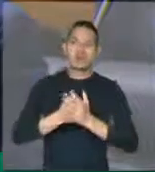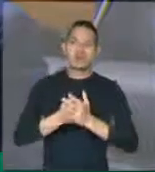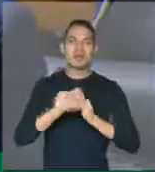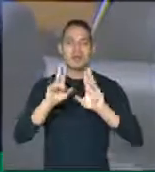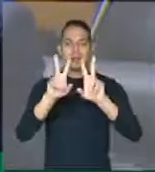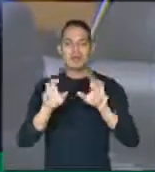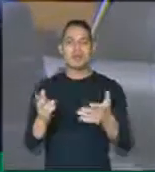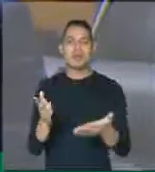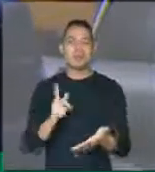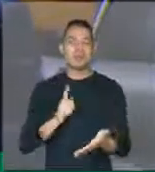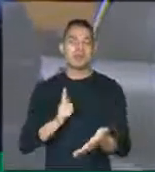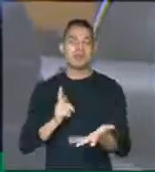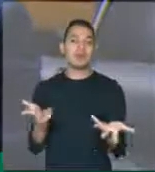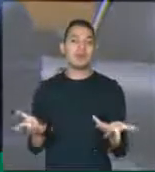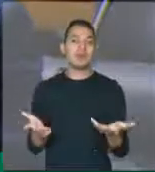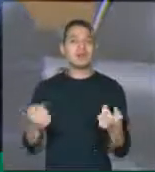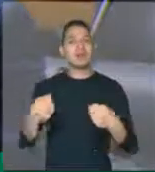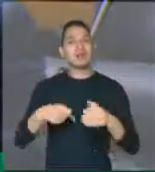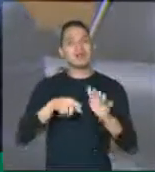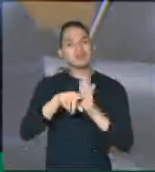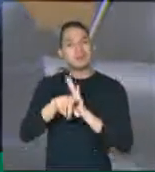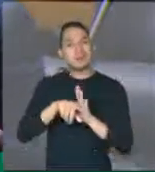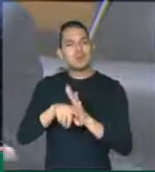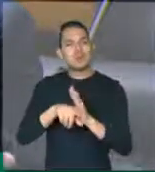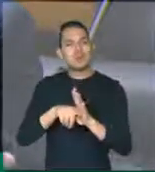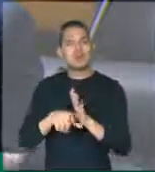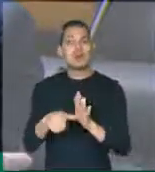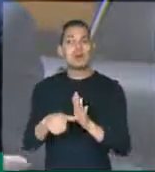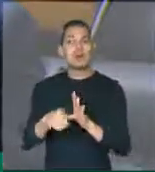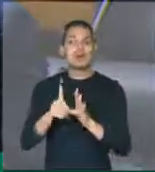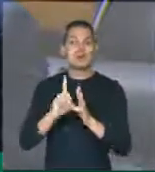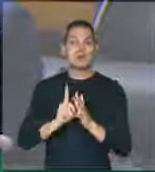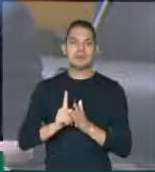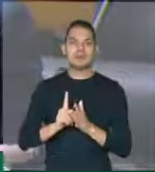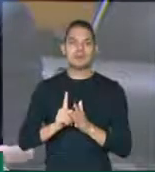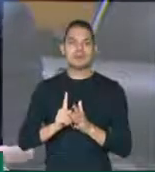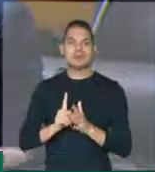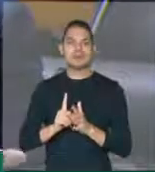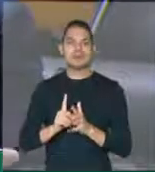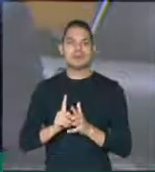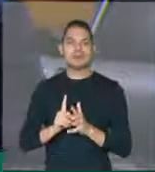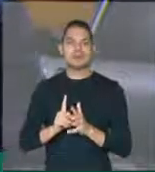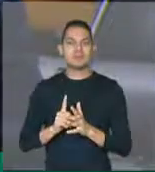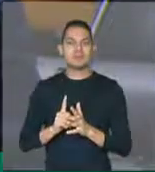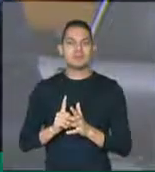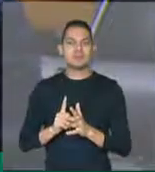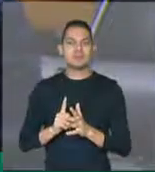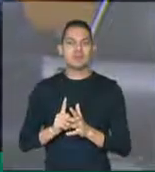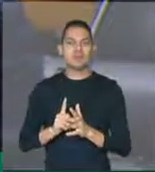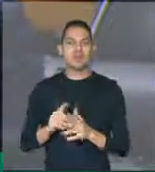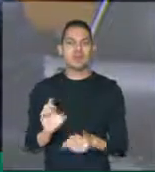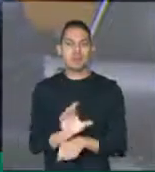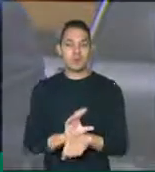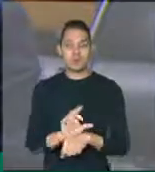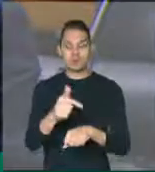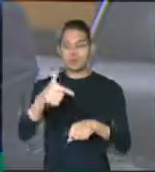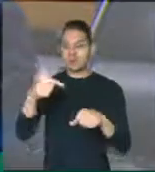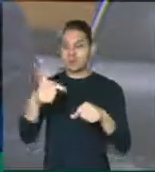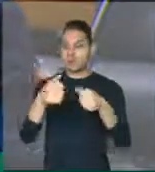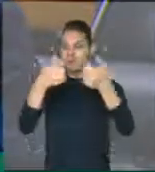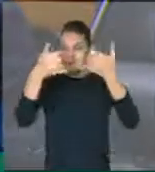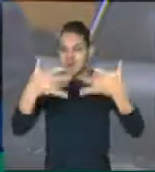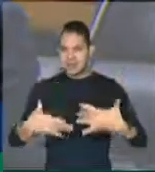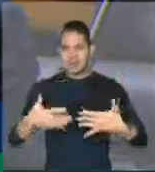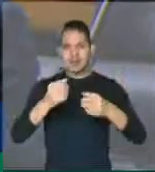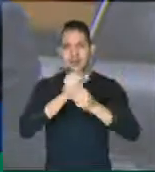do Congresso, os quais precisam ser apreciados antes da apreciação dos referidos PLN. A nossa Constituição é clara nesse ponto,